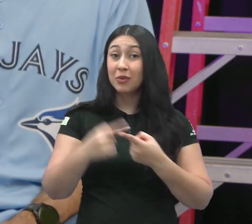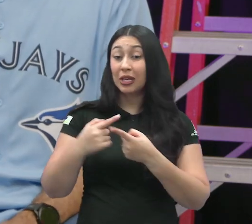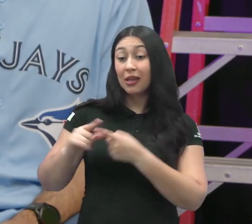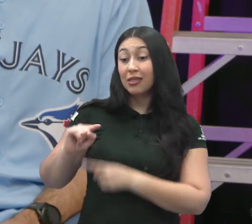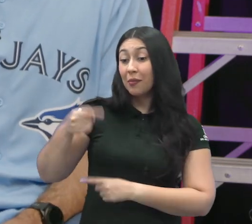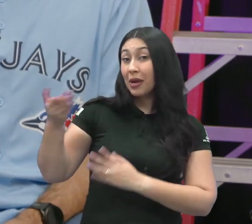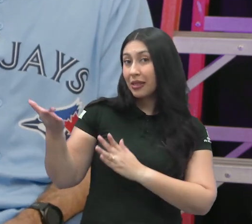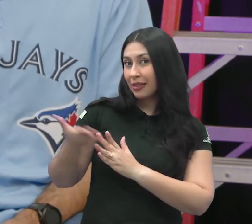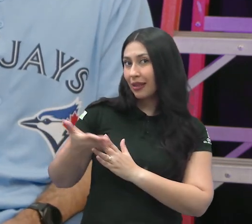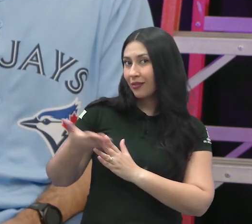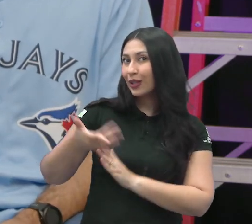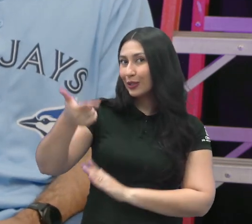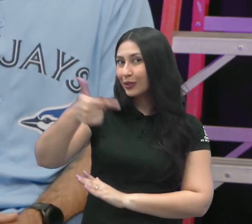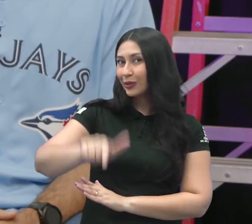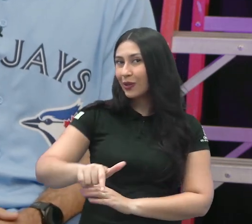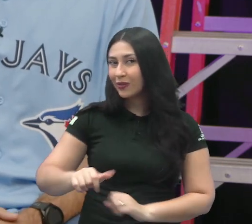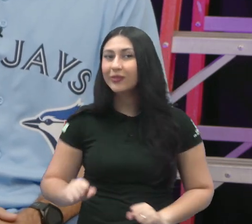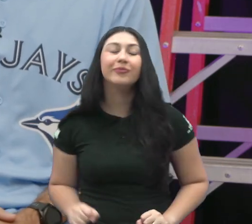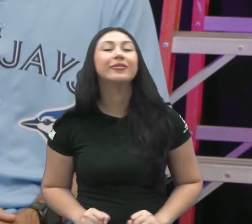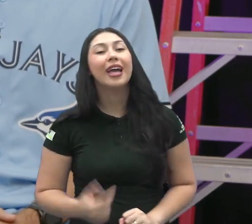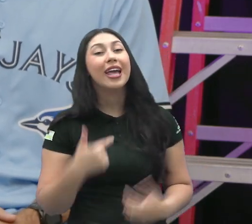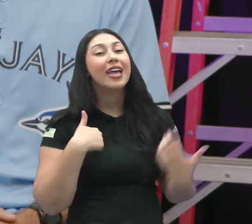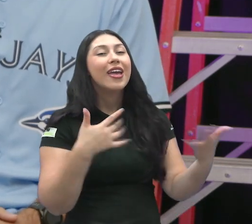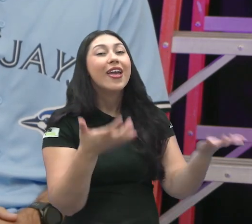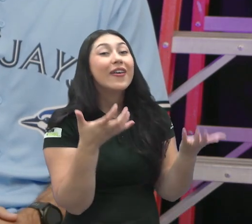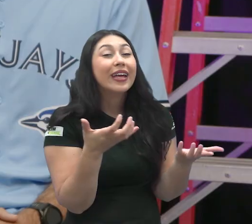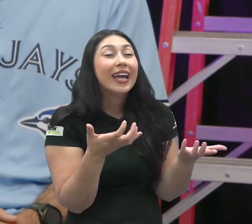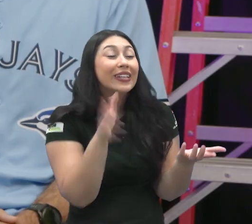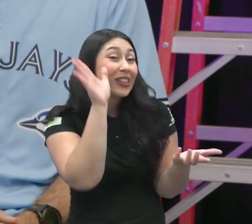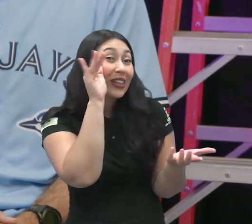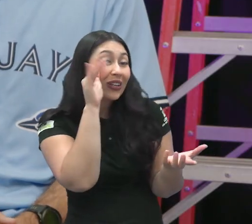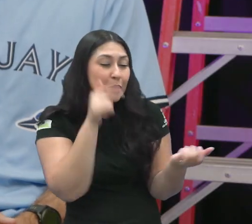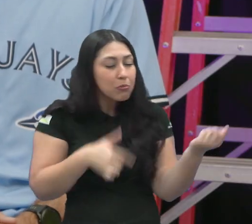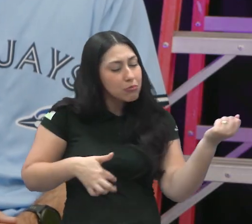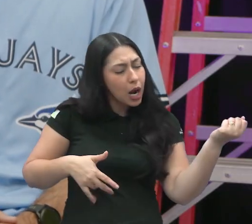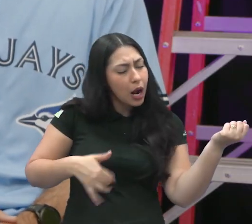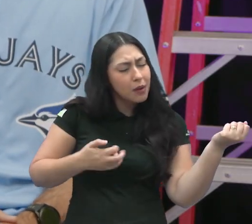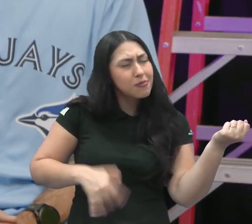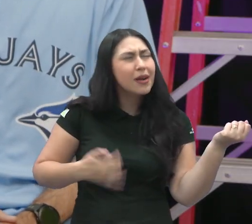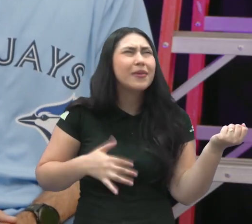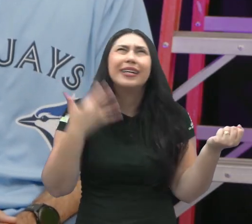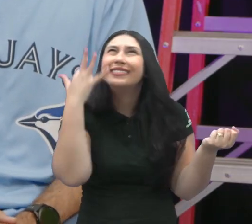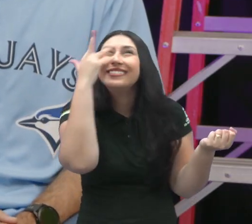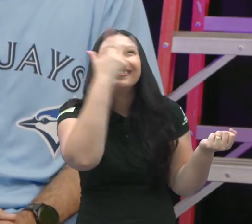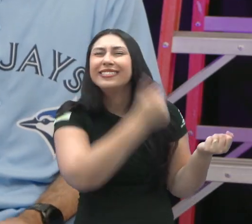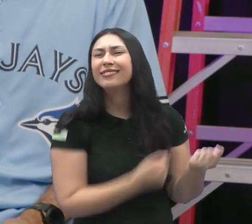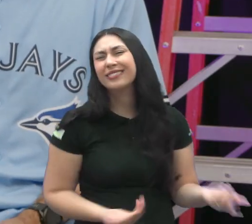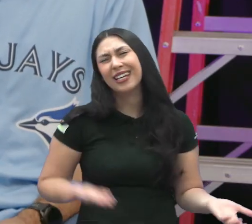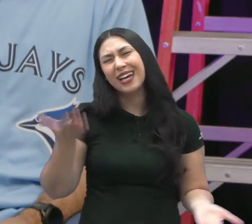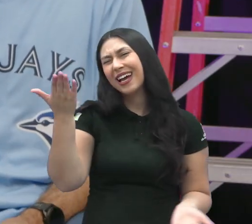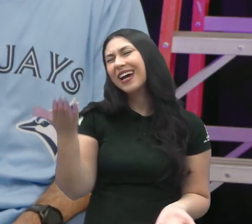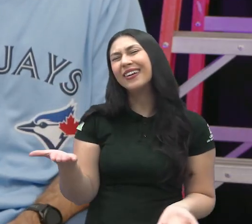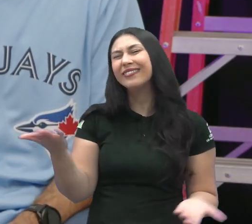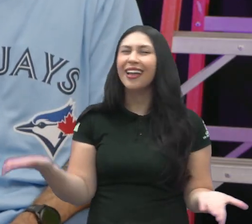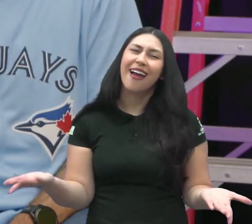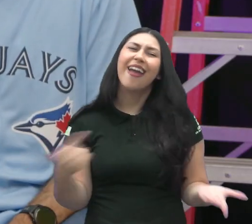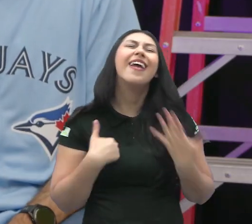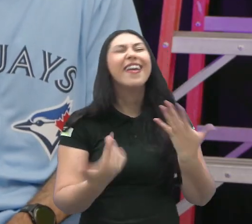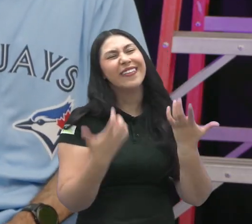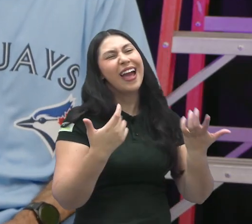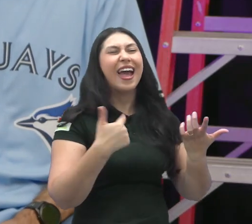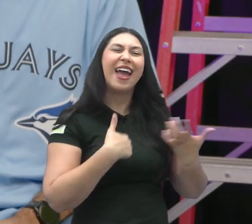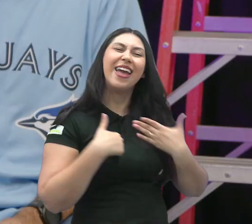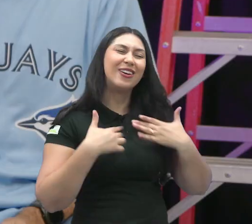da nossa pausa, de mais uma música da Maísa, né, Eduardo? Eu quero escutar. Tô doido pra ver aquele violão bonito, captação linda, maravilhosa. Vamos lá, Você quero ouvir. disso, Eu quero